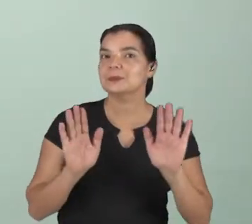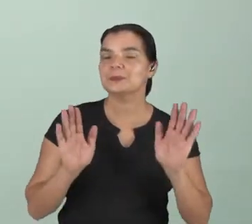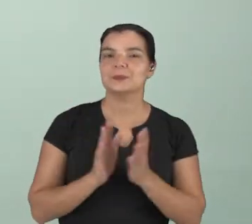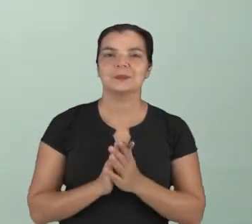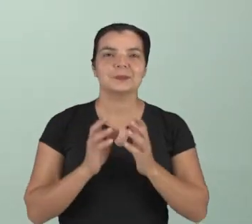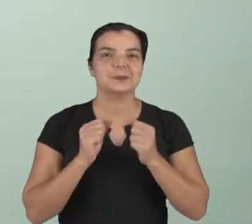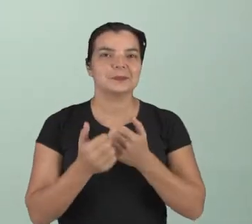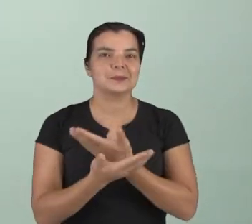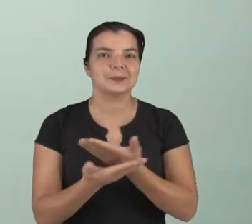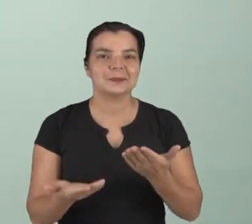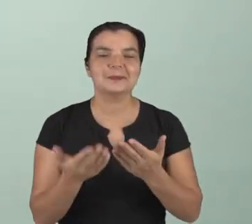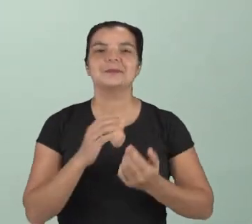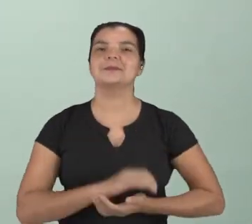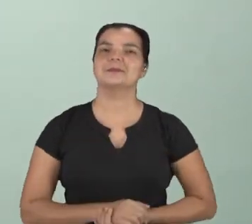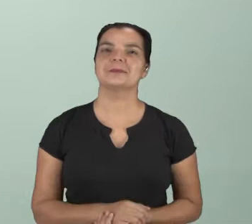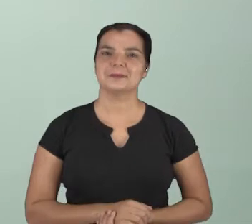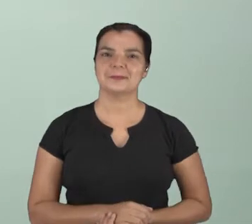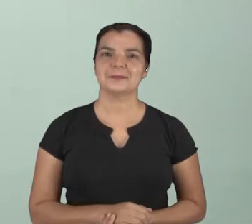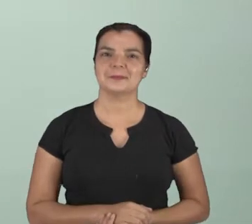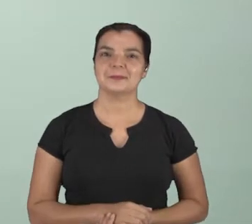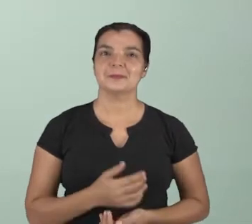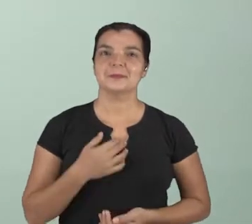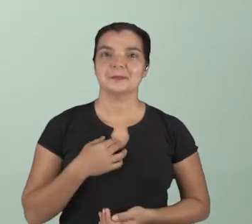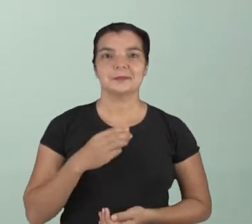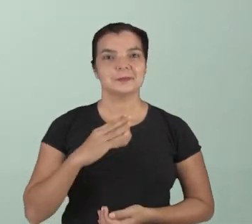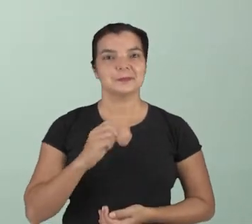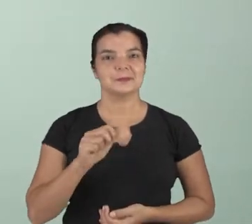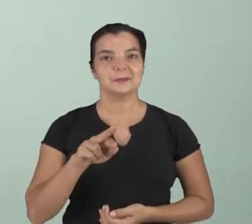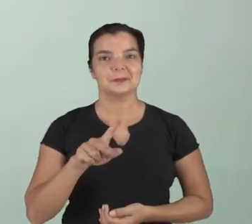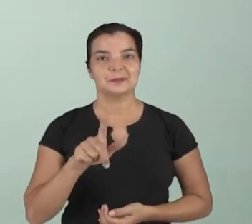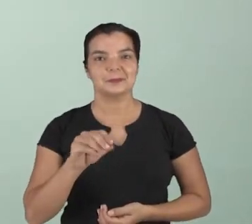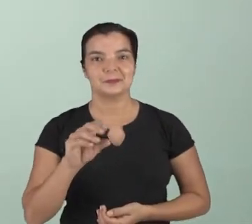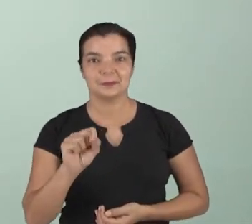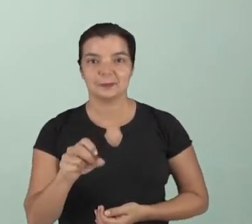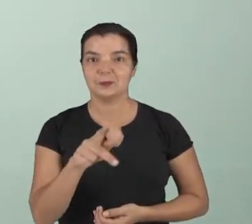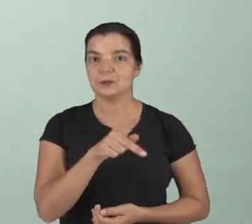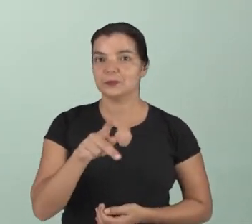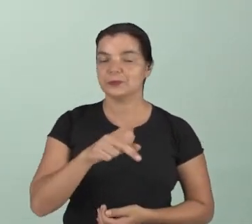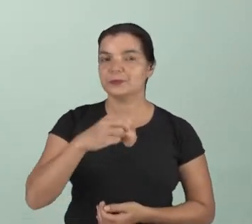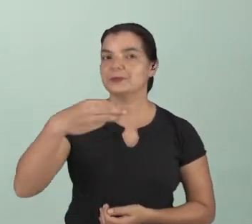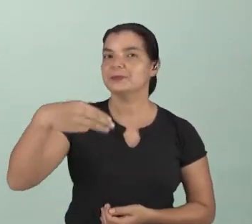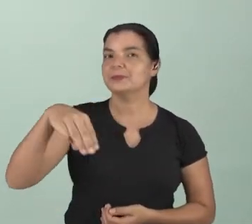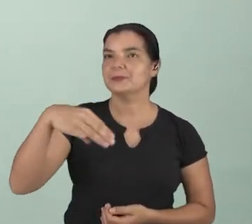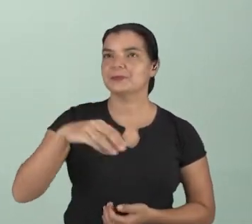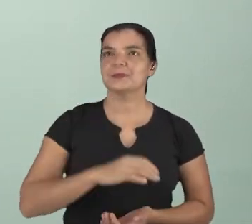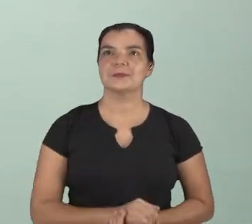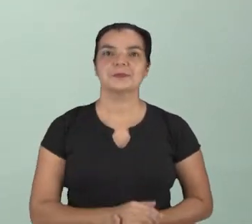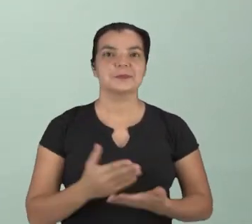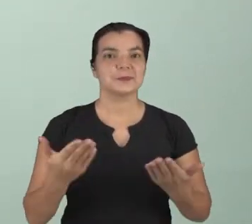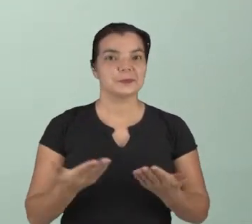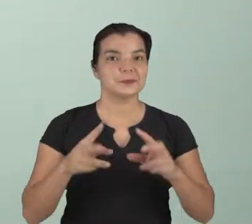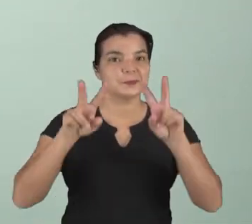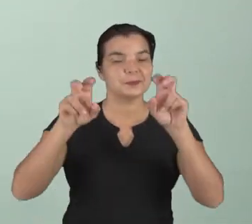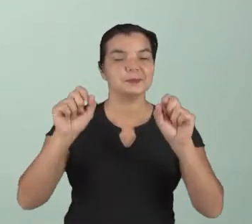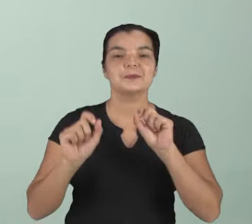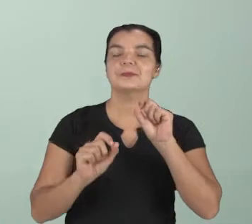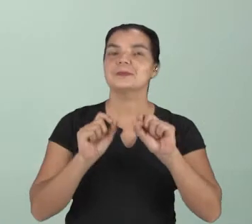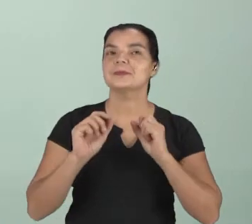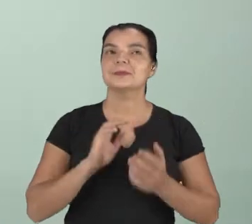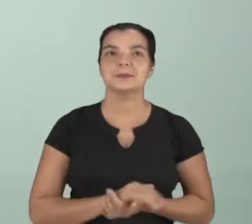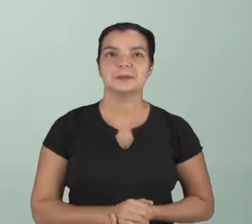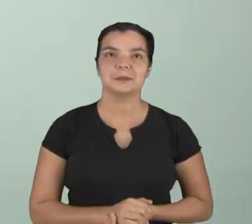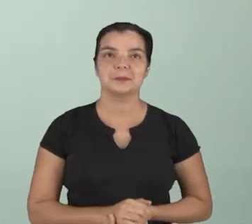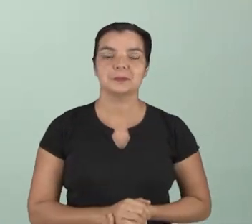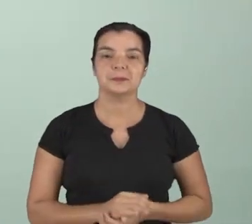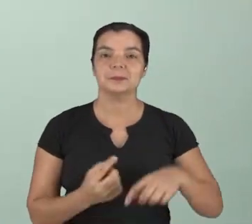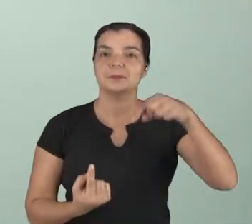Olá, tudo bom com vocês? Eu me chamo Carlos, sou professor de matemática e hoje o nosso assunto nós vamos falar